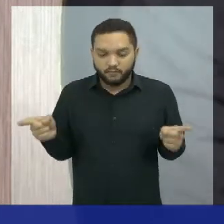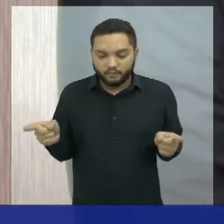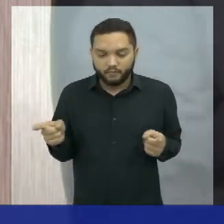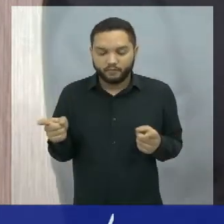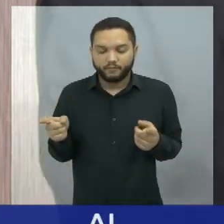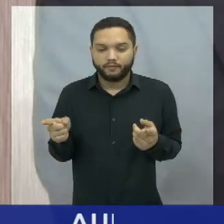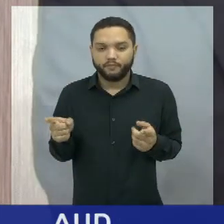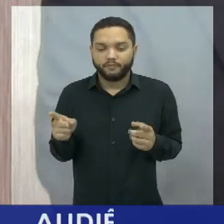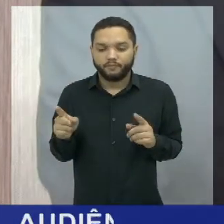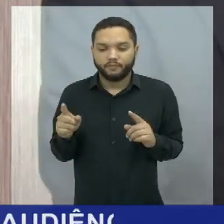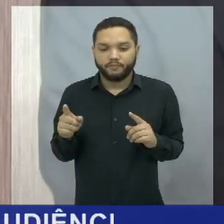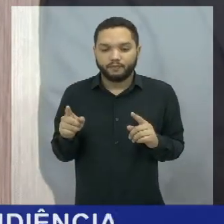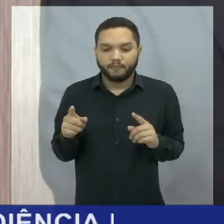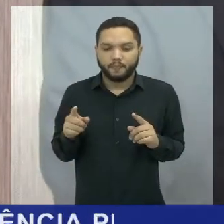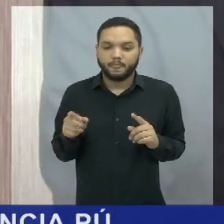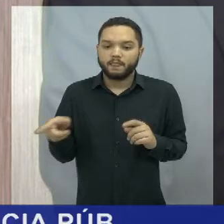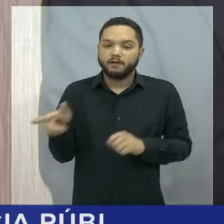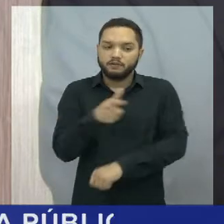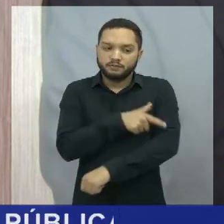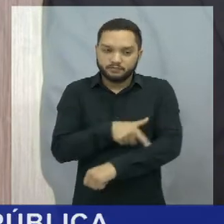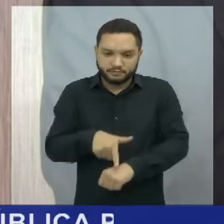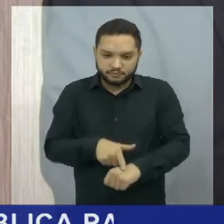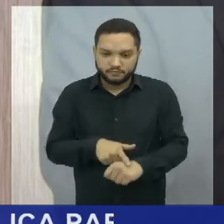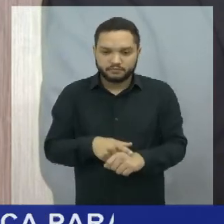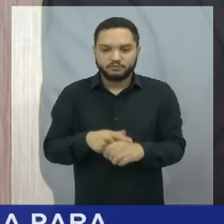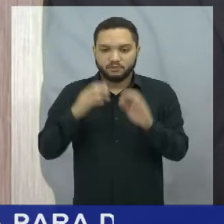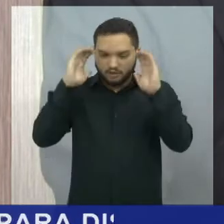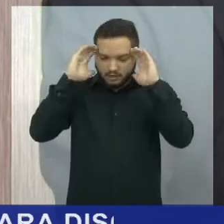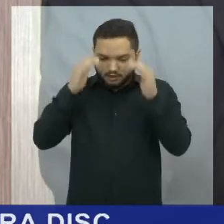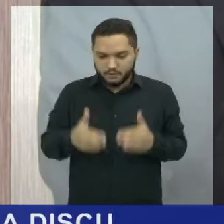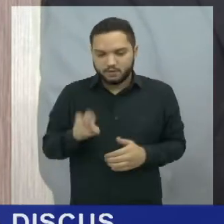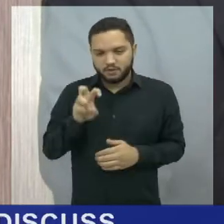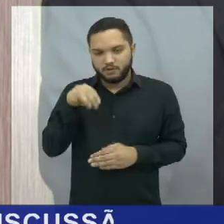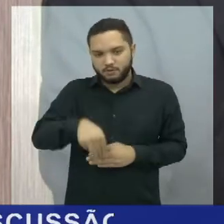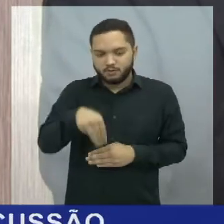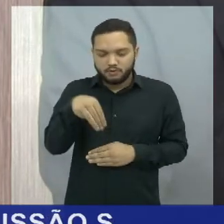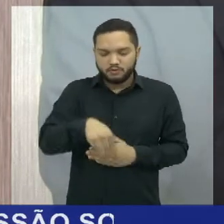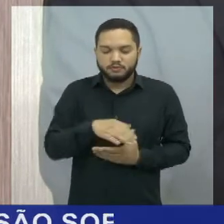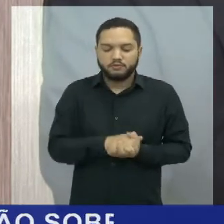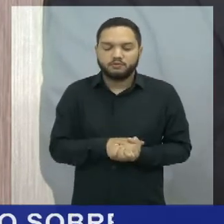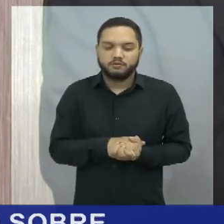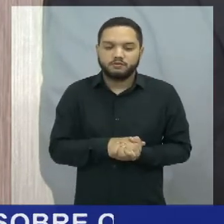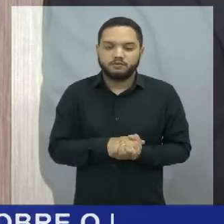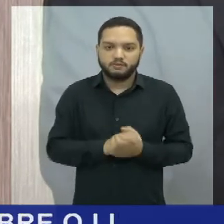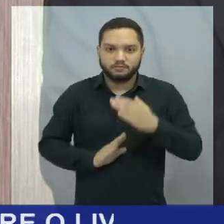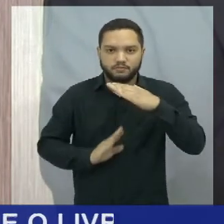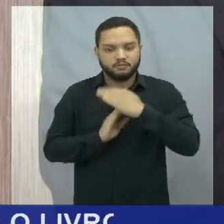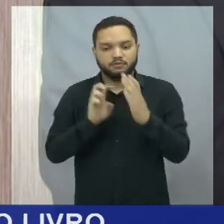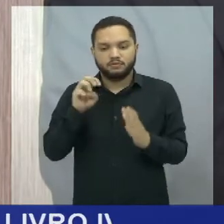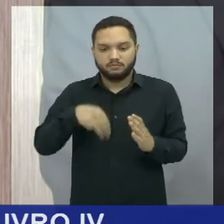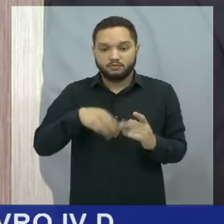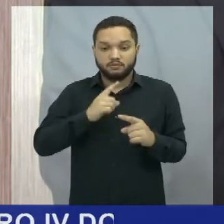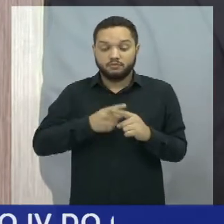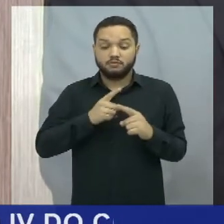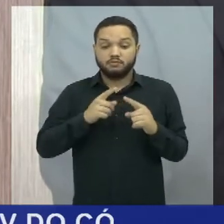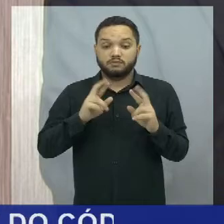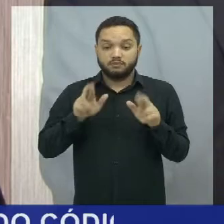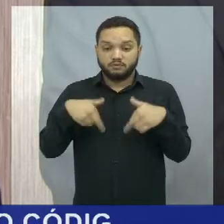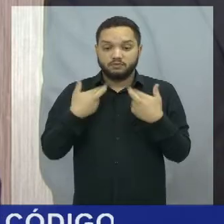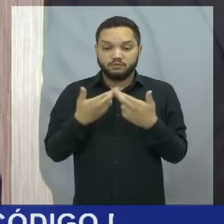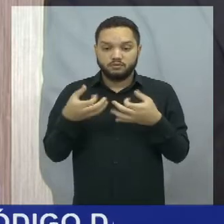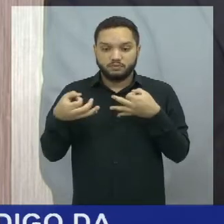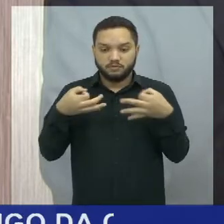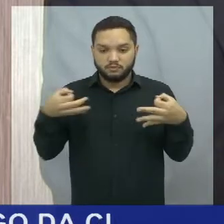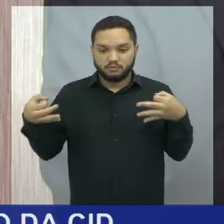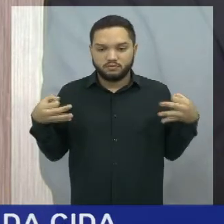pessoas sejam disciplinadas no respeito a esse tempo de 5 minutos. Eu quero lembrar que essas audiências públicas, elas têm tido